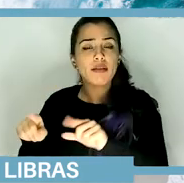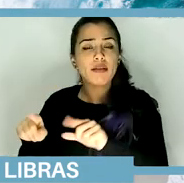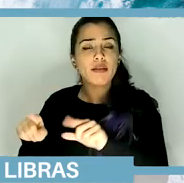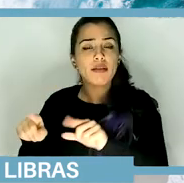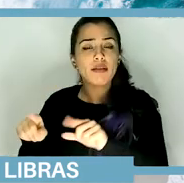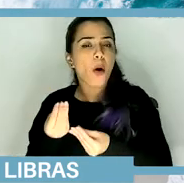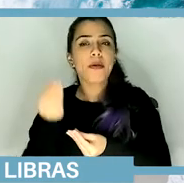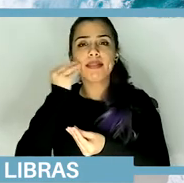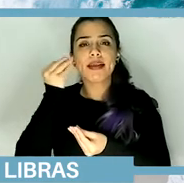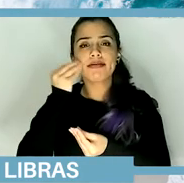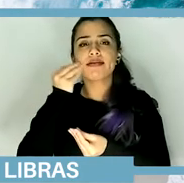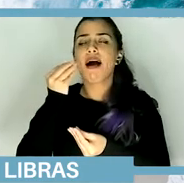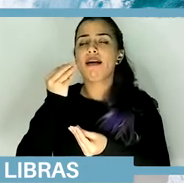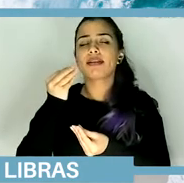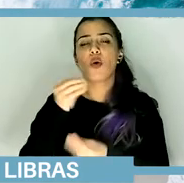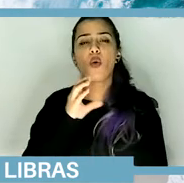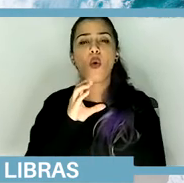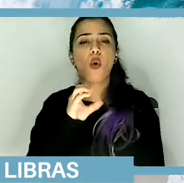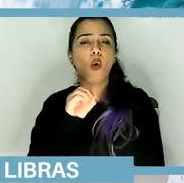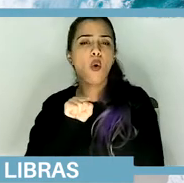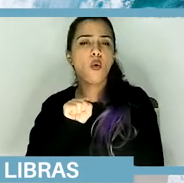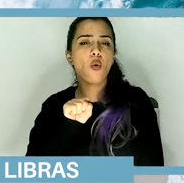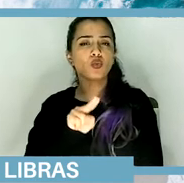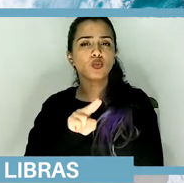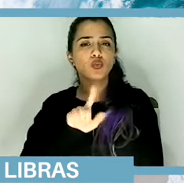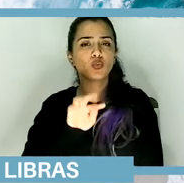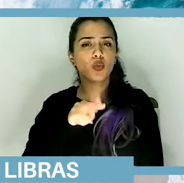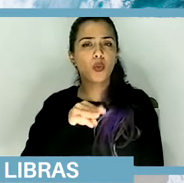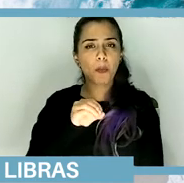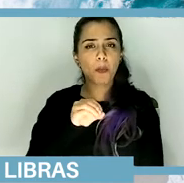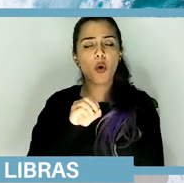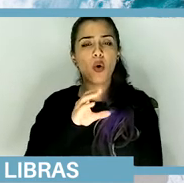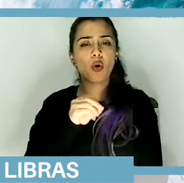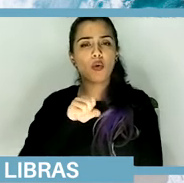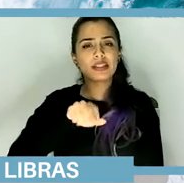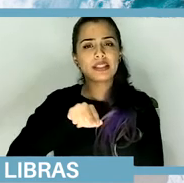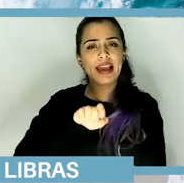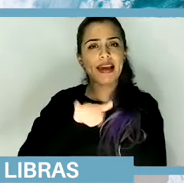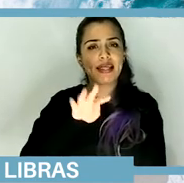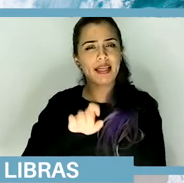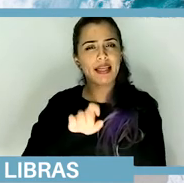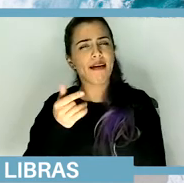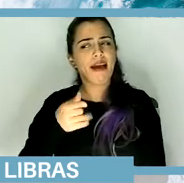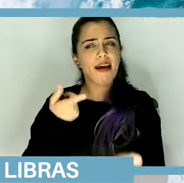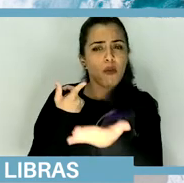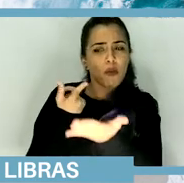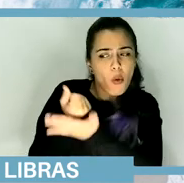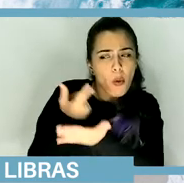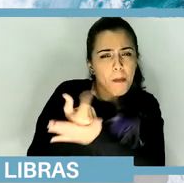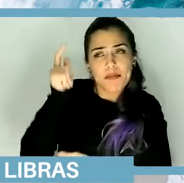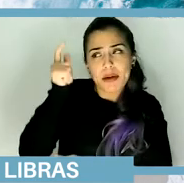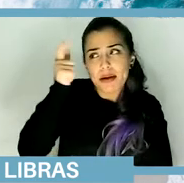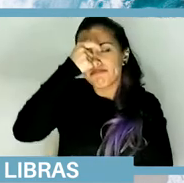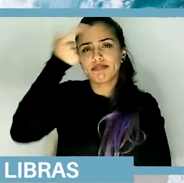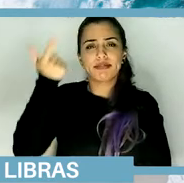formas de consumo consciente e gerar menos resíduos e não ficar sempre com aquele foco técnico que a engenharia muitas